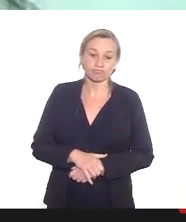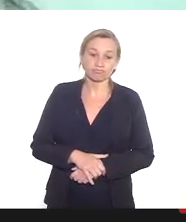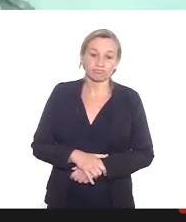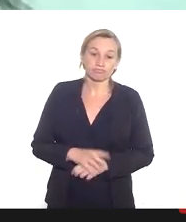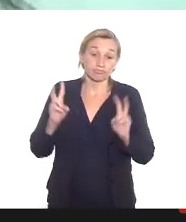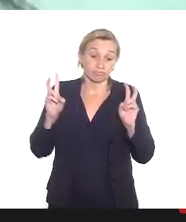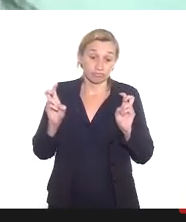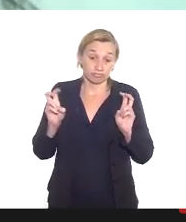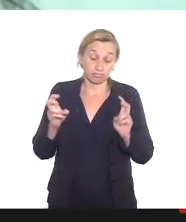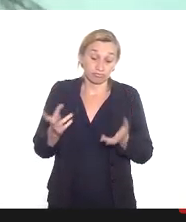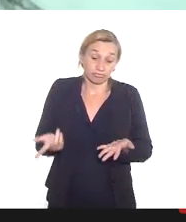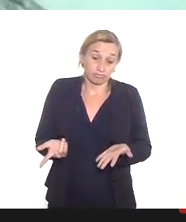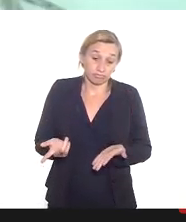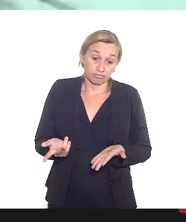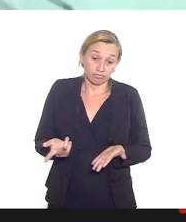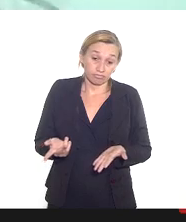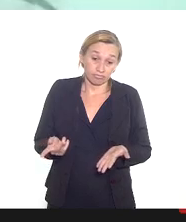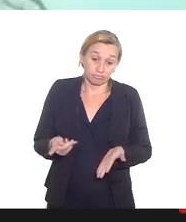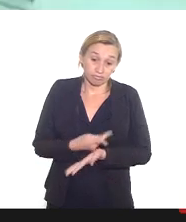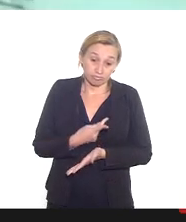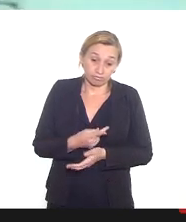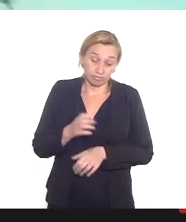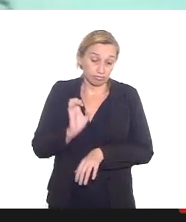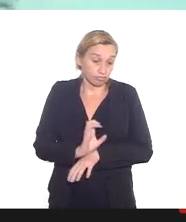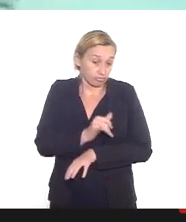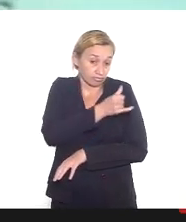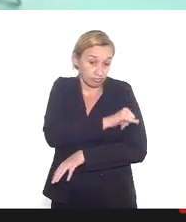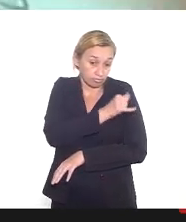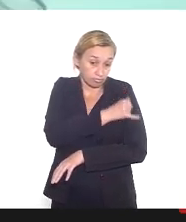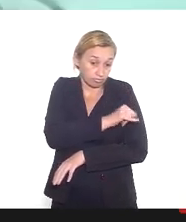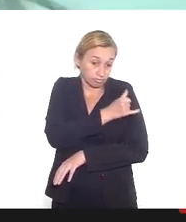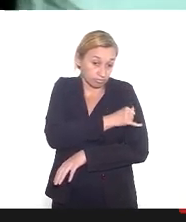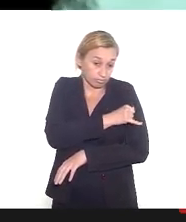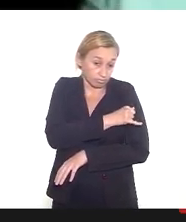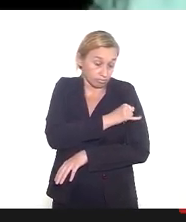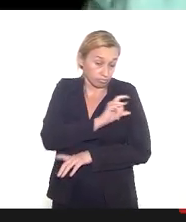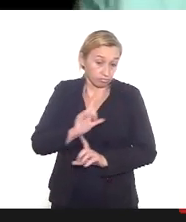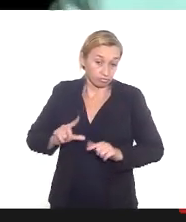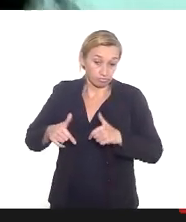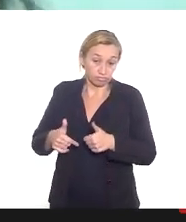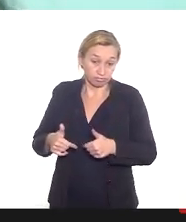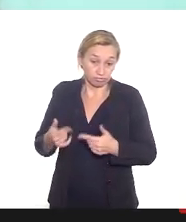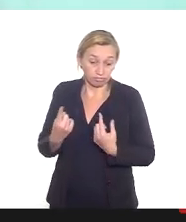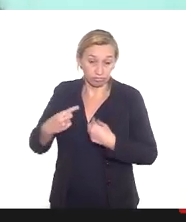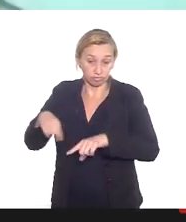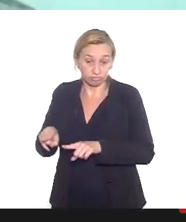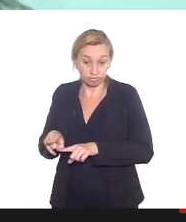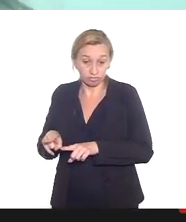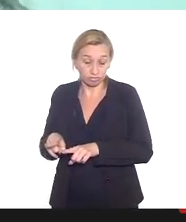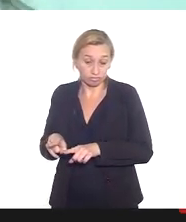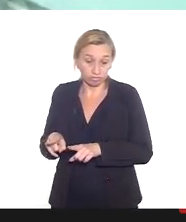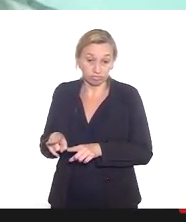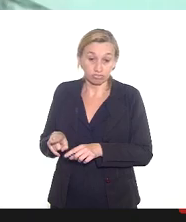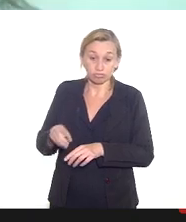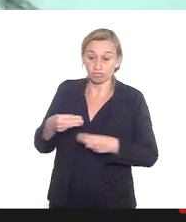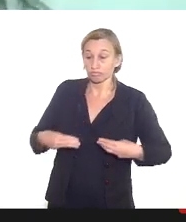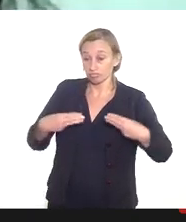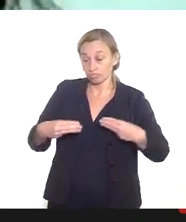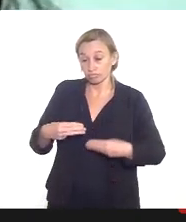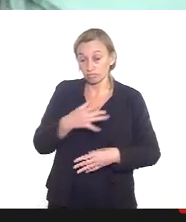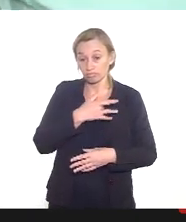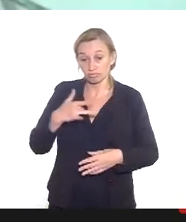do evento adverso que ocorreu no estado do Rio em especial no município do Rio de Janeiro o Ministério da